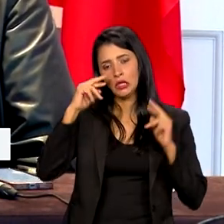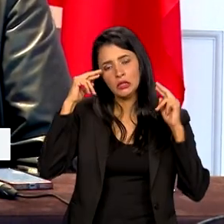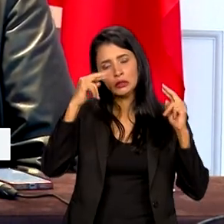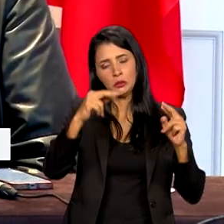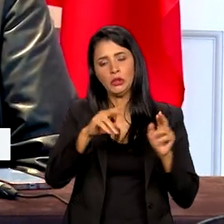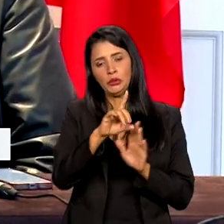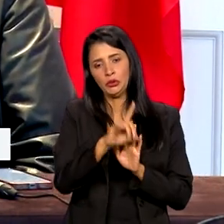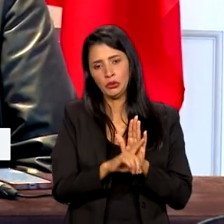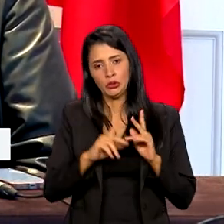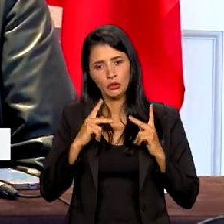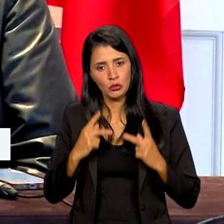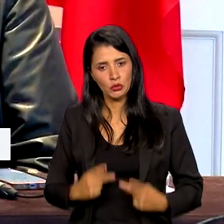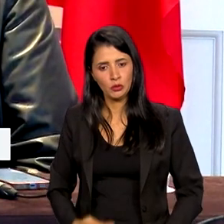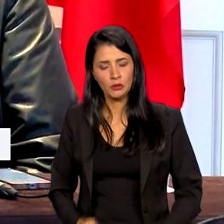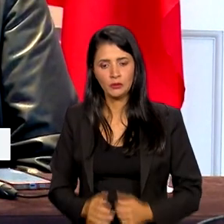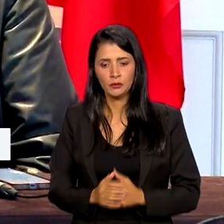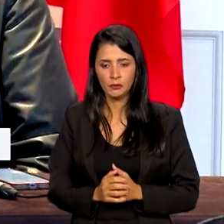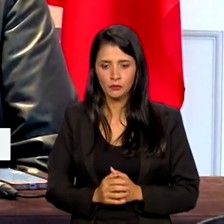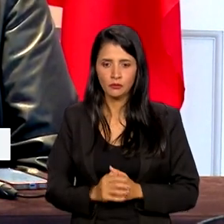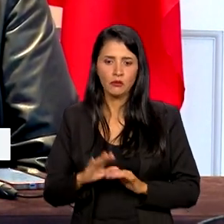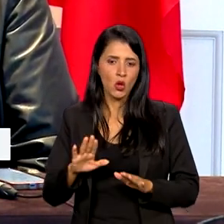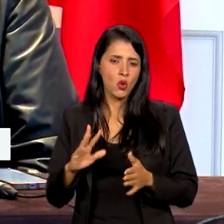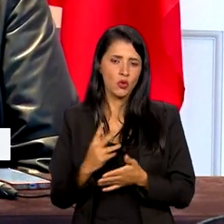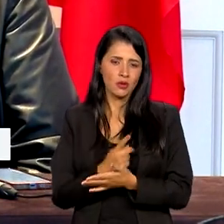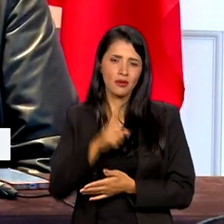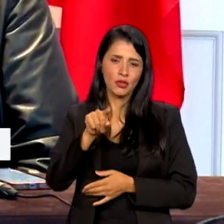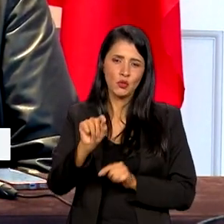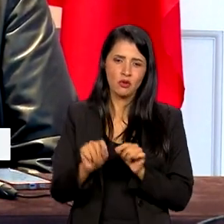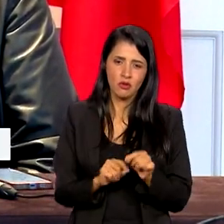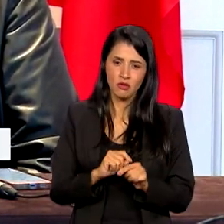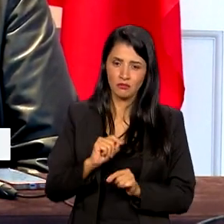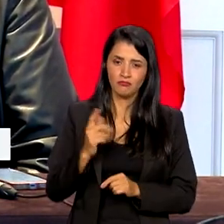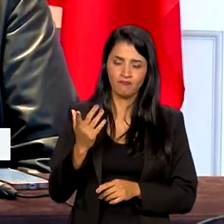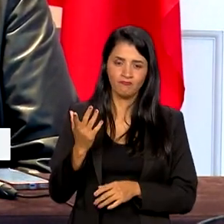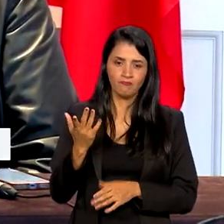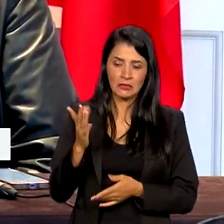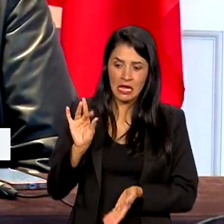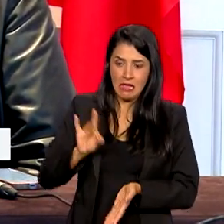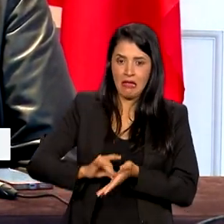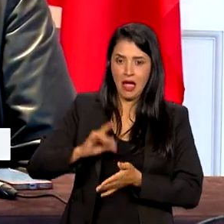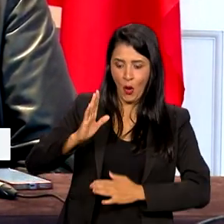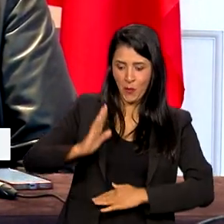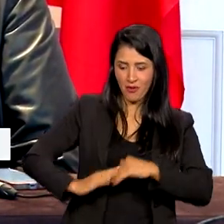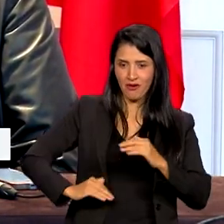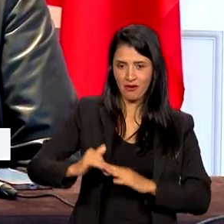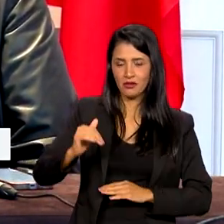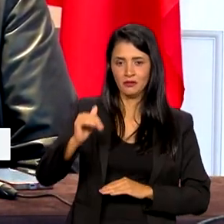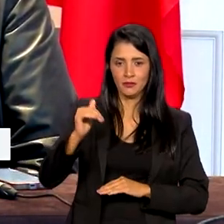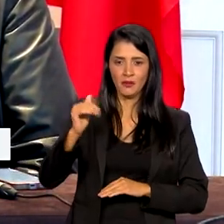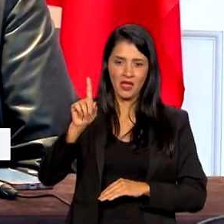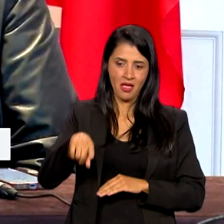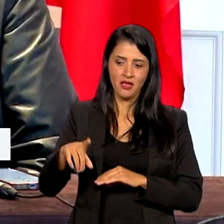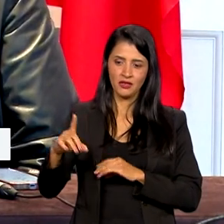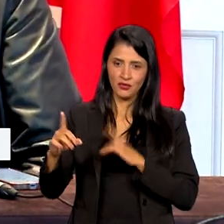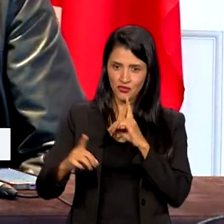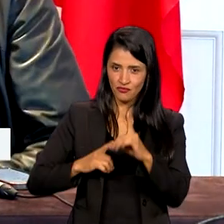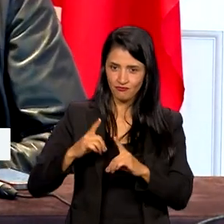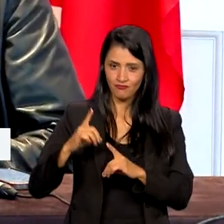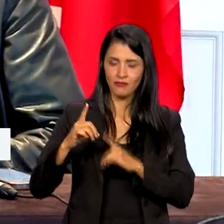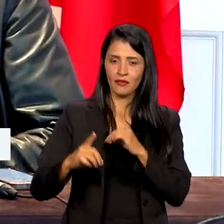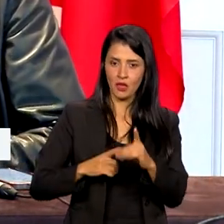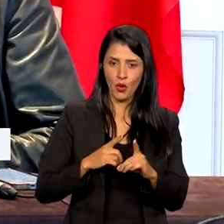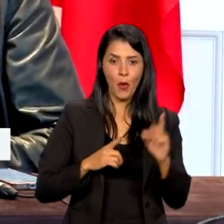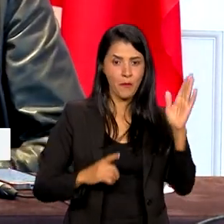isso. O fato é que, na prática, o diálogo entre Brasil e Portugal